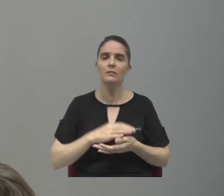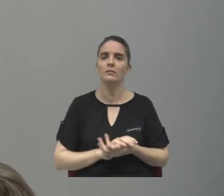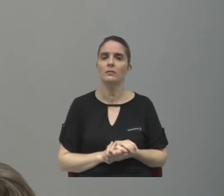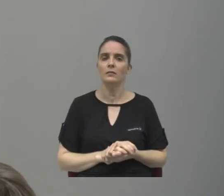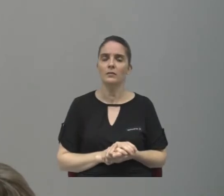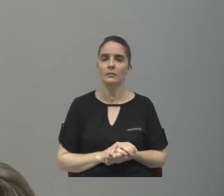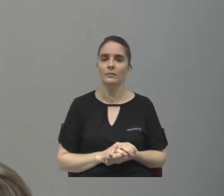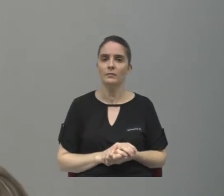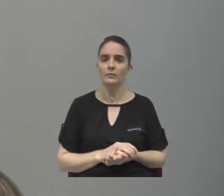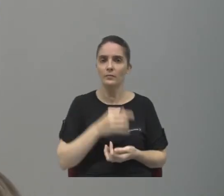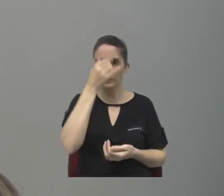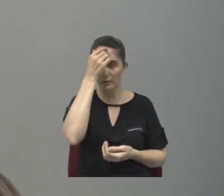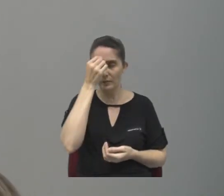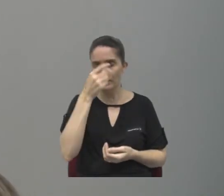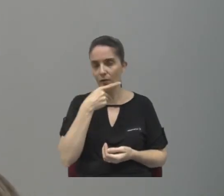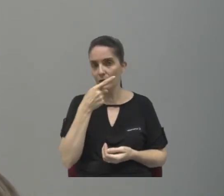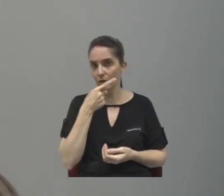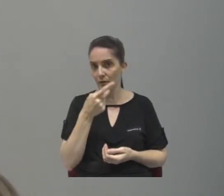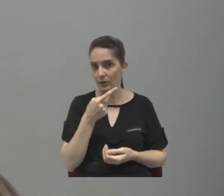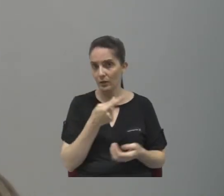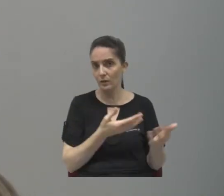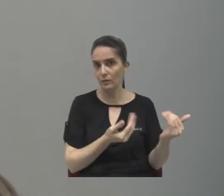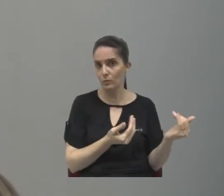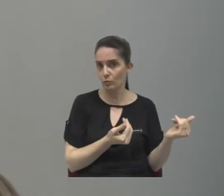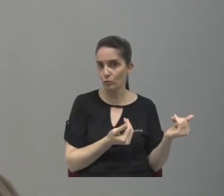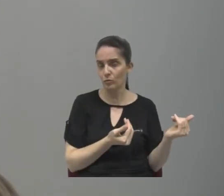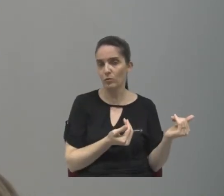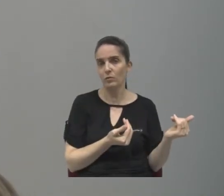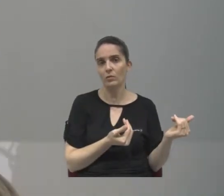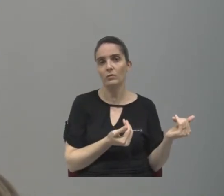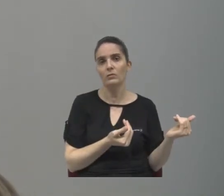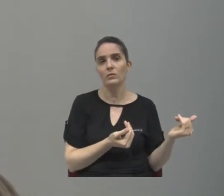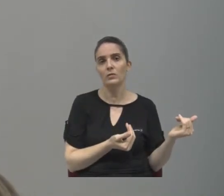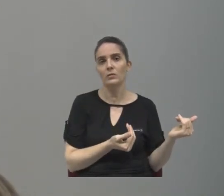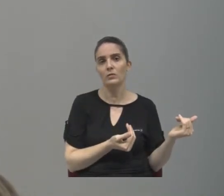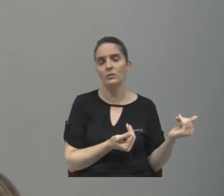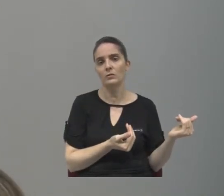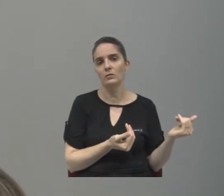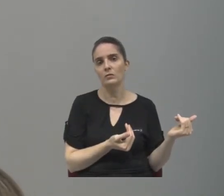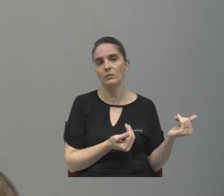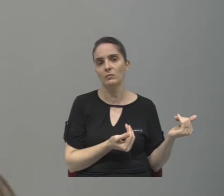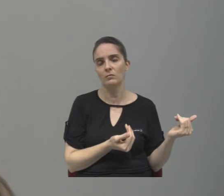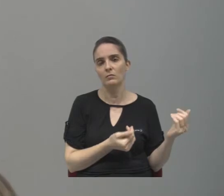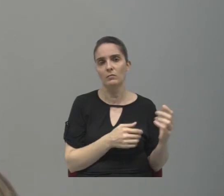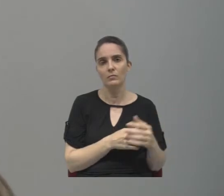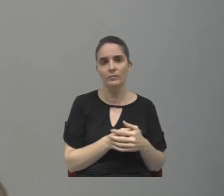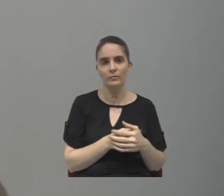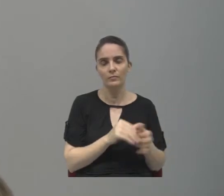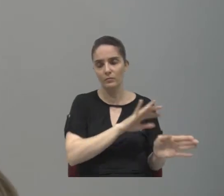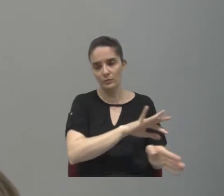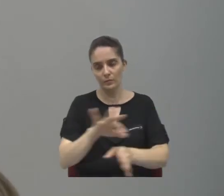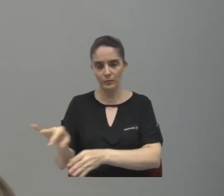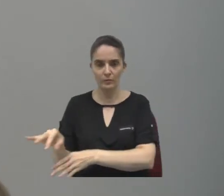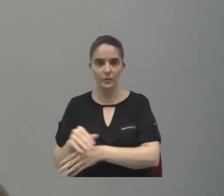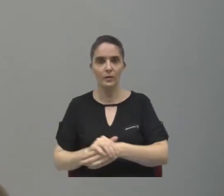gente desce a lenha nos jovens, qual recreação tem na cidade de Limeira, tirando